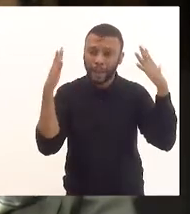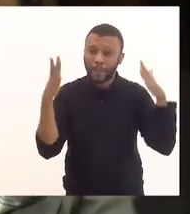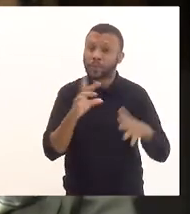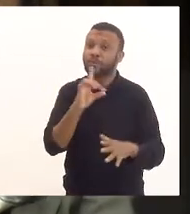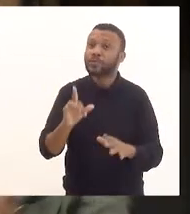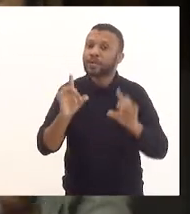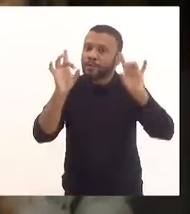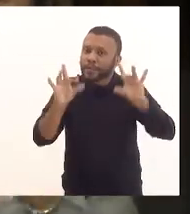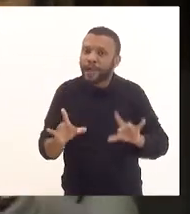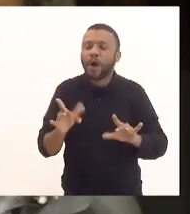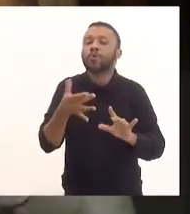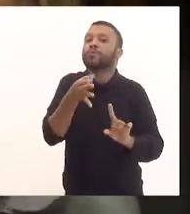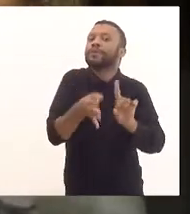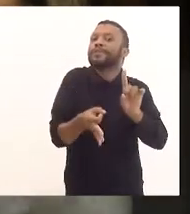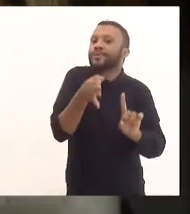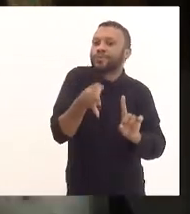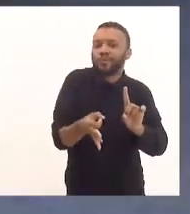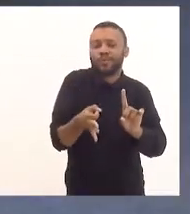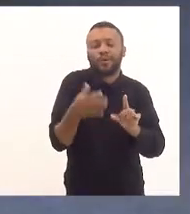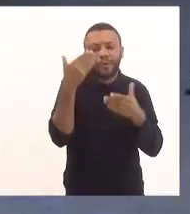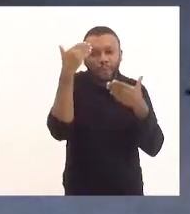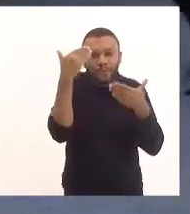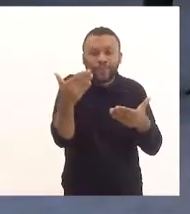defensores defensores obrigado